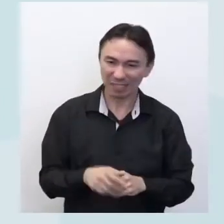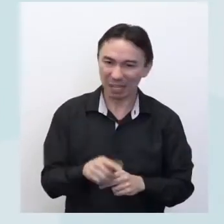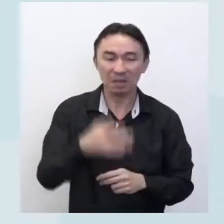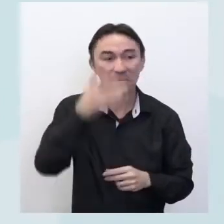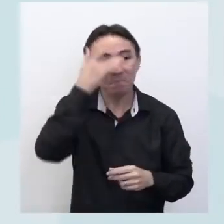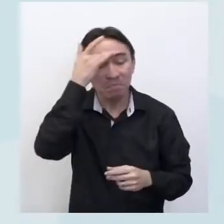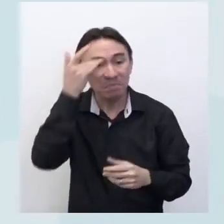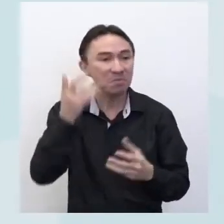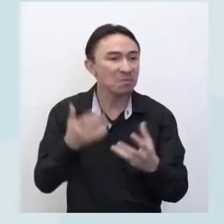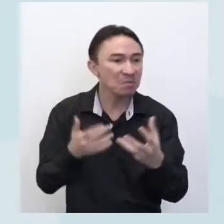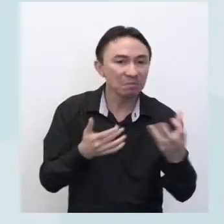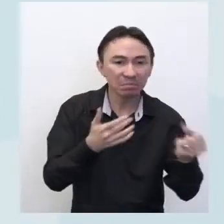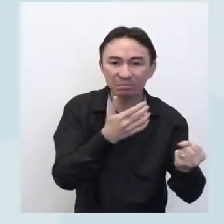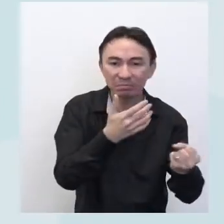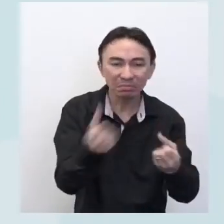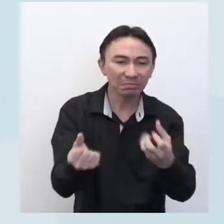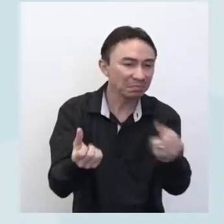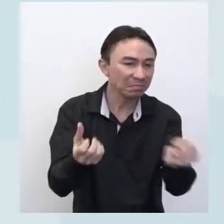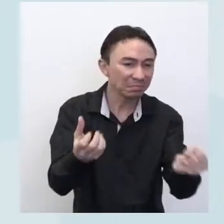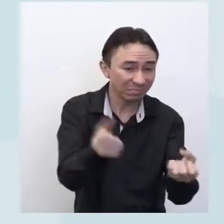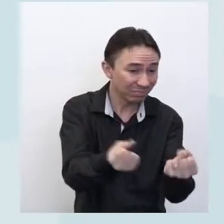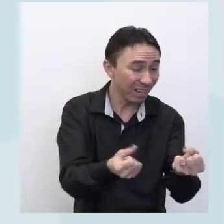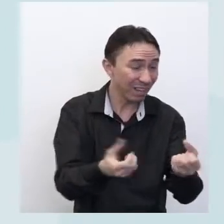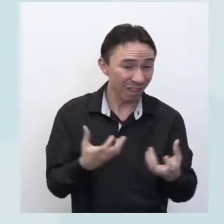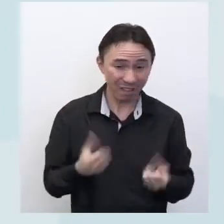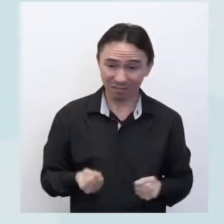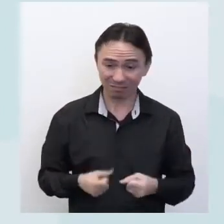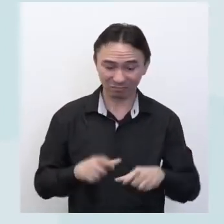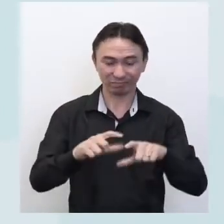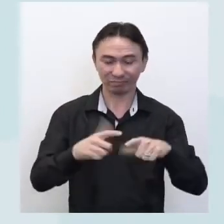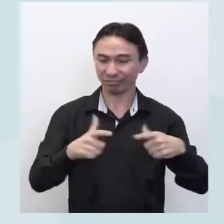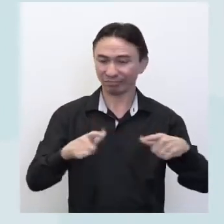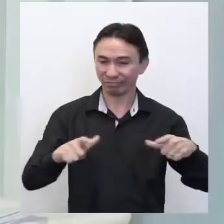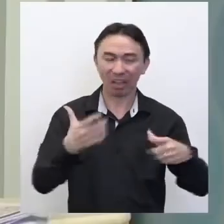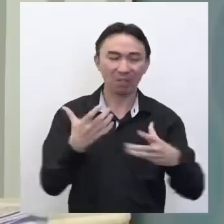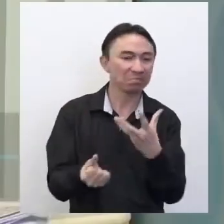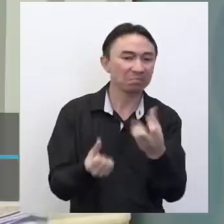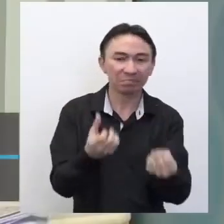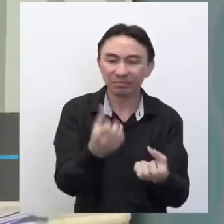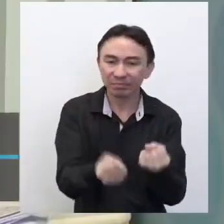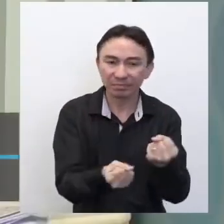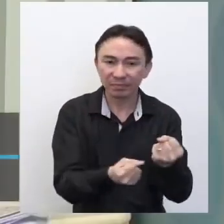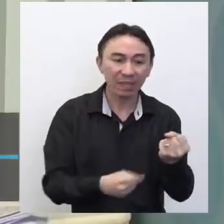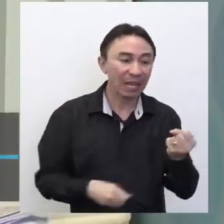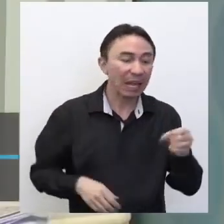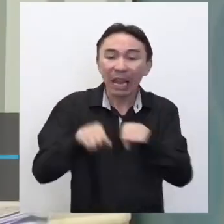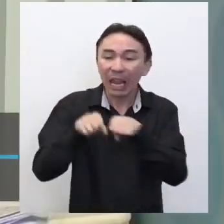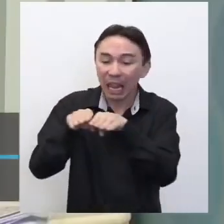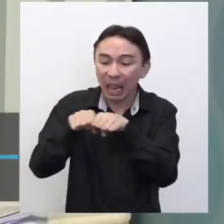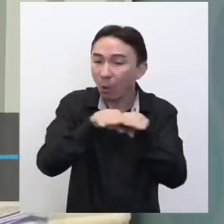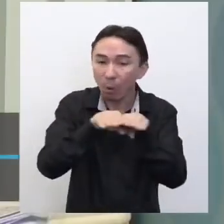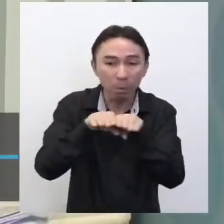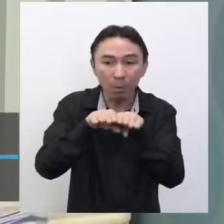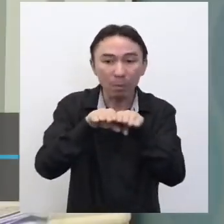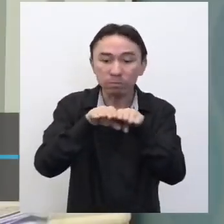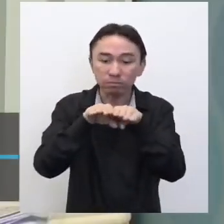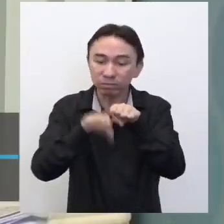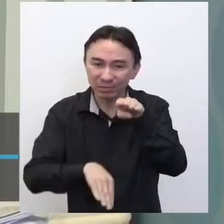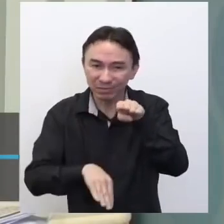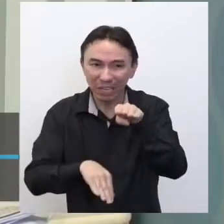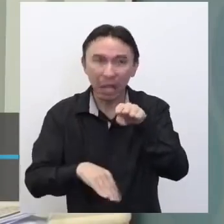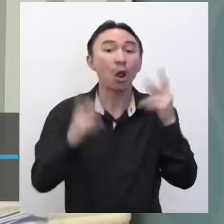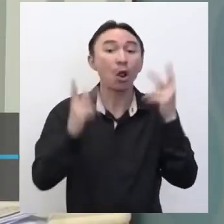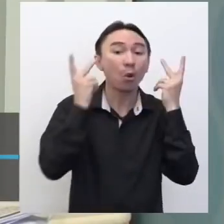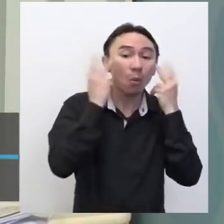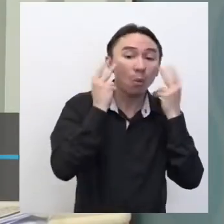isto é, consentida pela maioria dos homens. Então, a desigualdade, ela não é dada pela natureza,